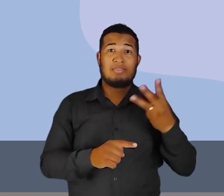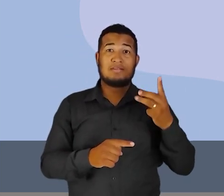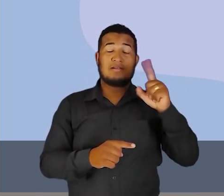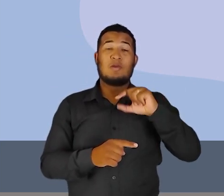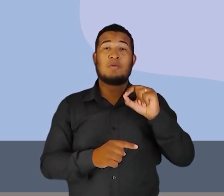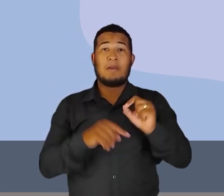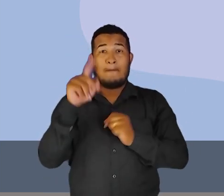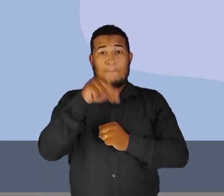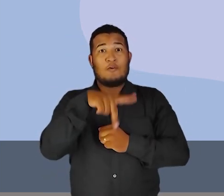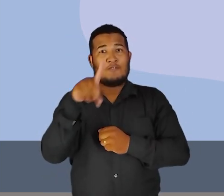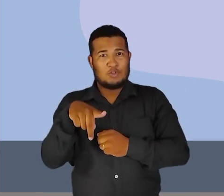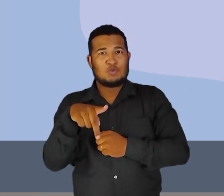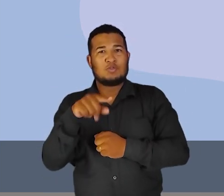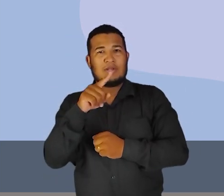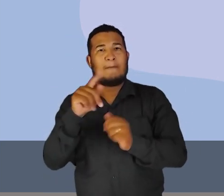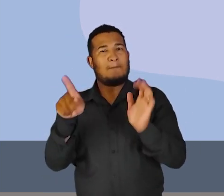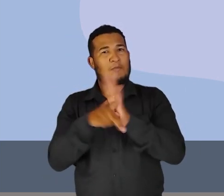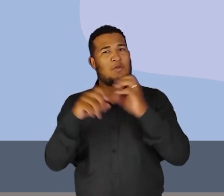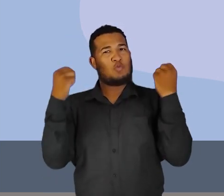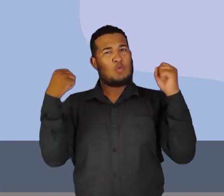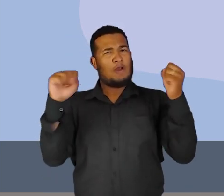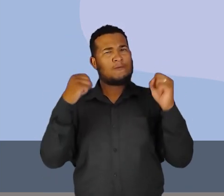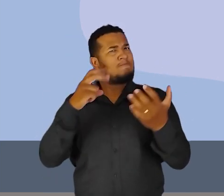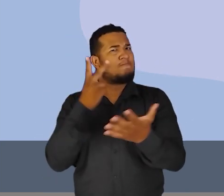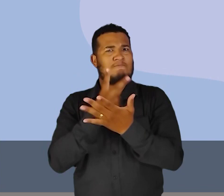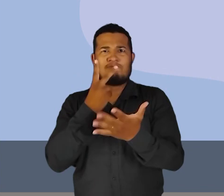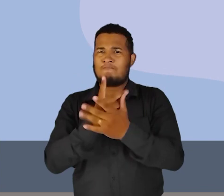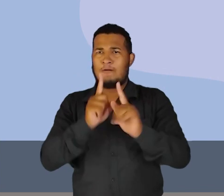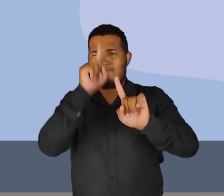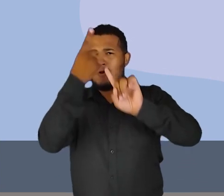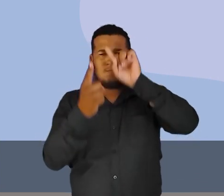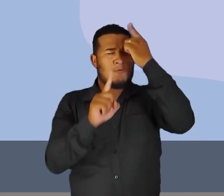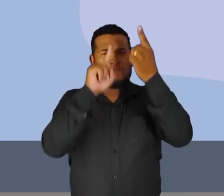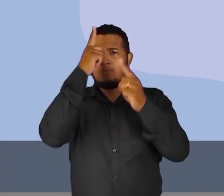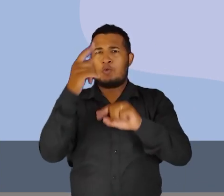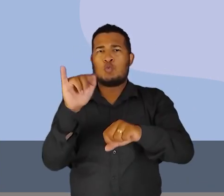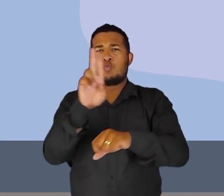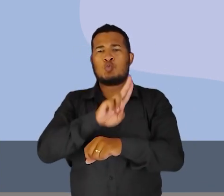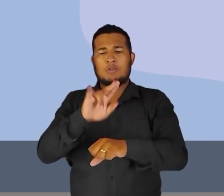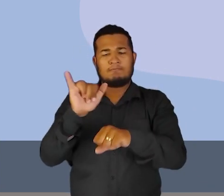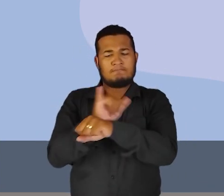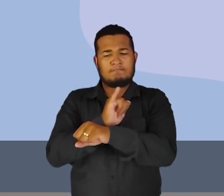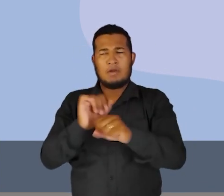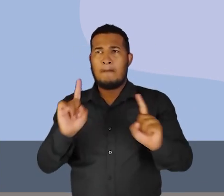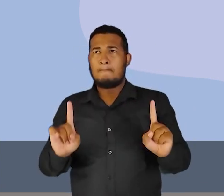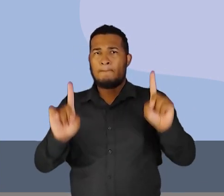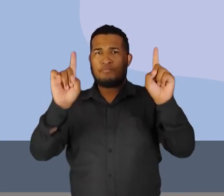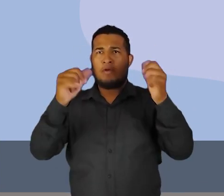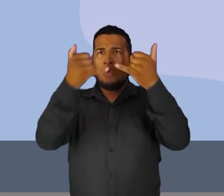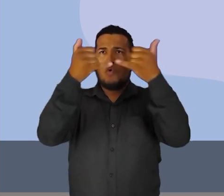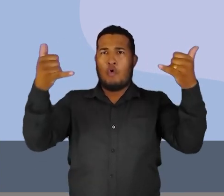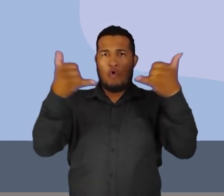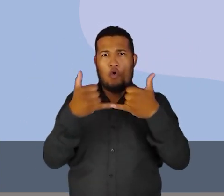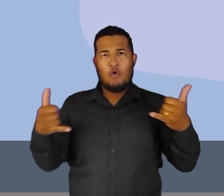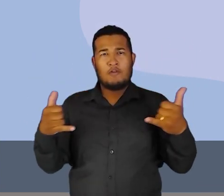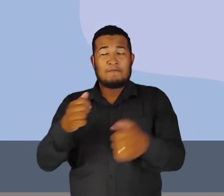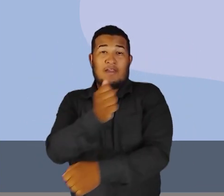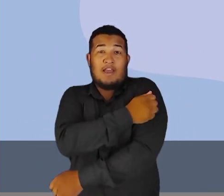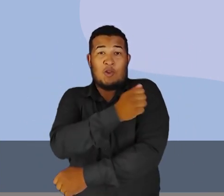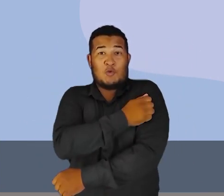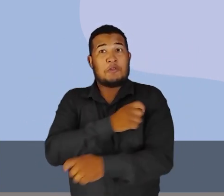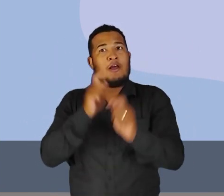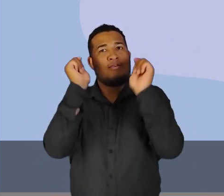um professor de Educação Física, sempre muito criativo, utilizou algumas marquises, botou algumas cordas e a aluna está